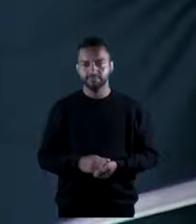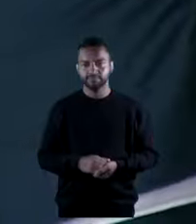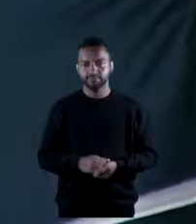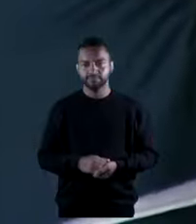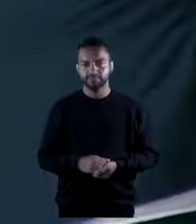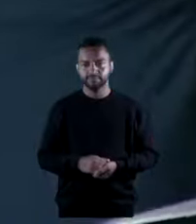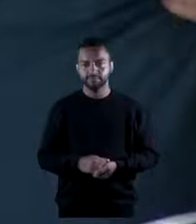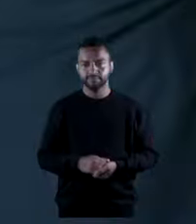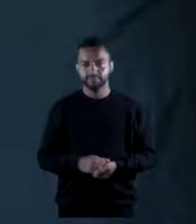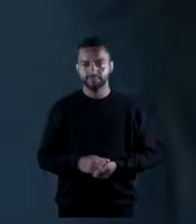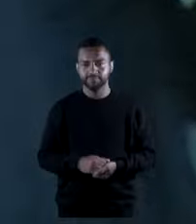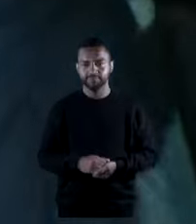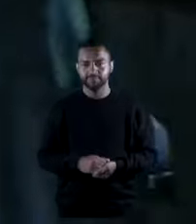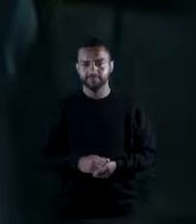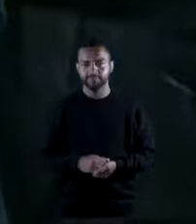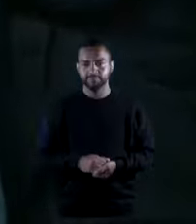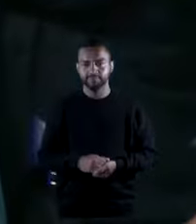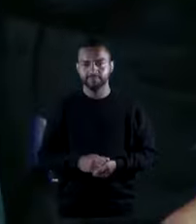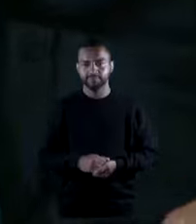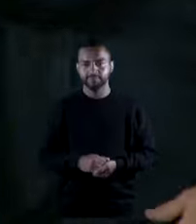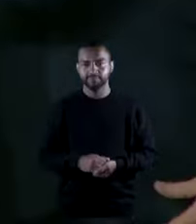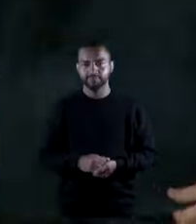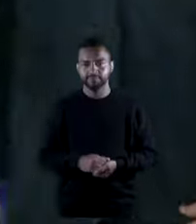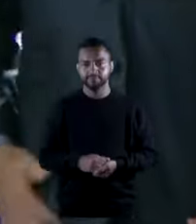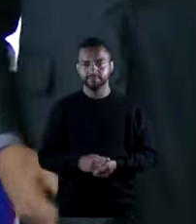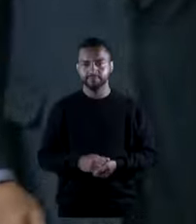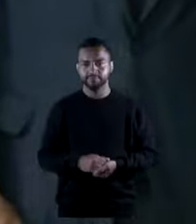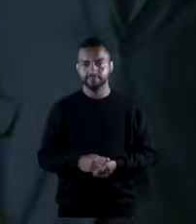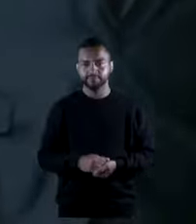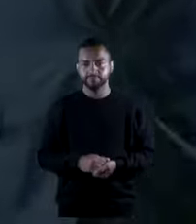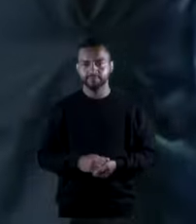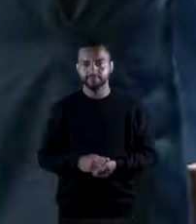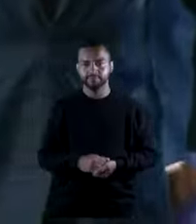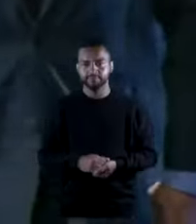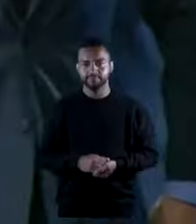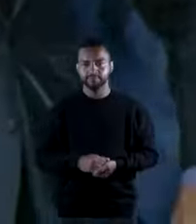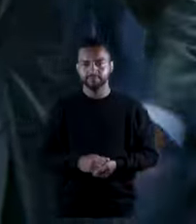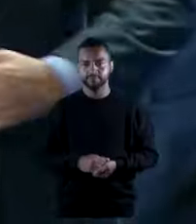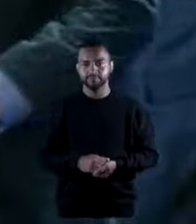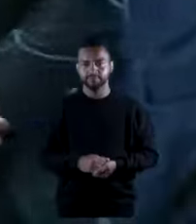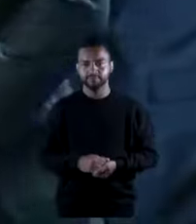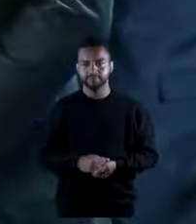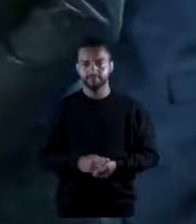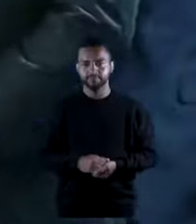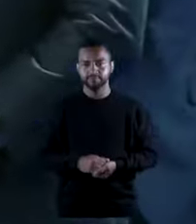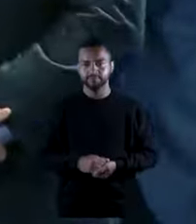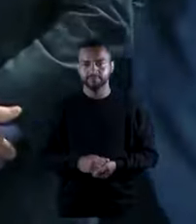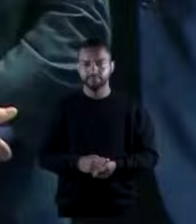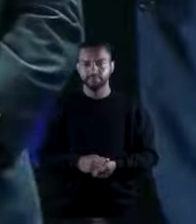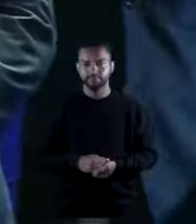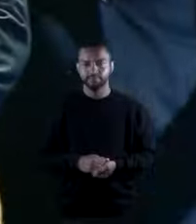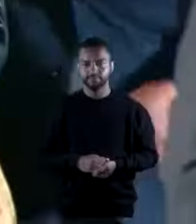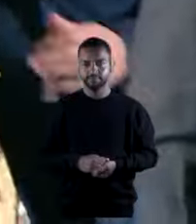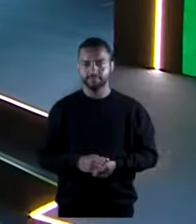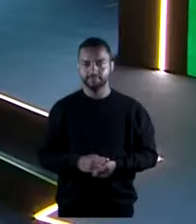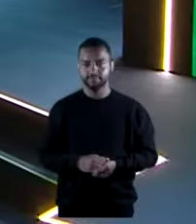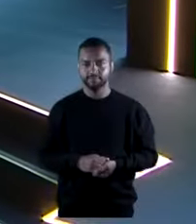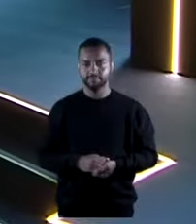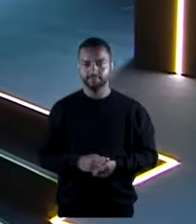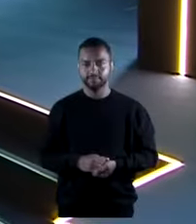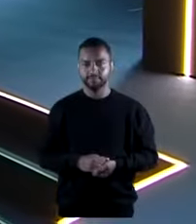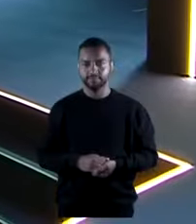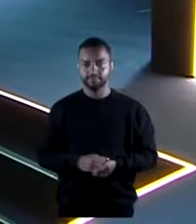Linha atacante de raça, torcida que canta e vibra. O